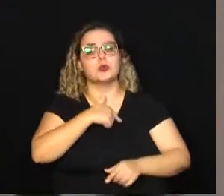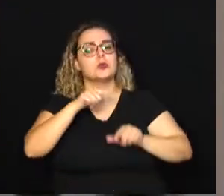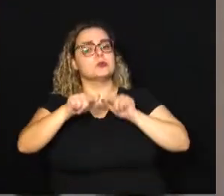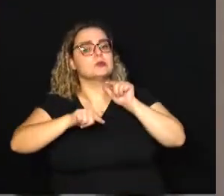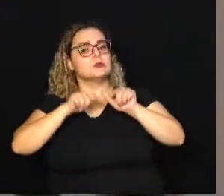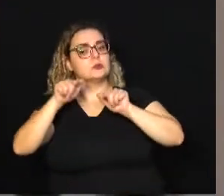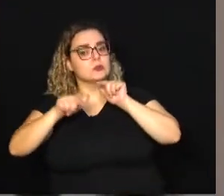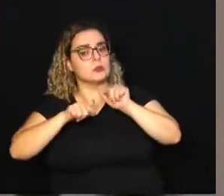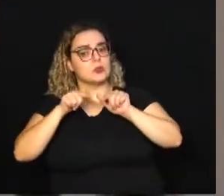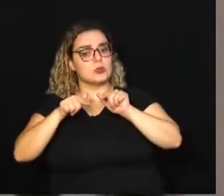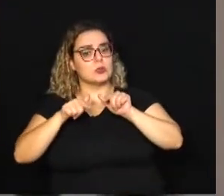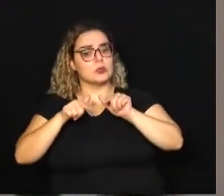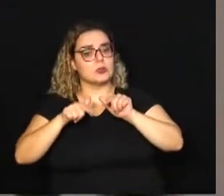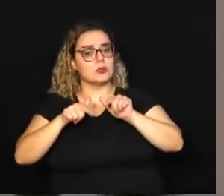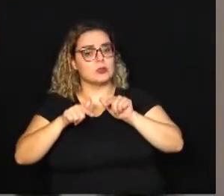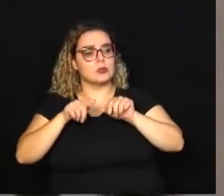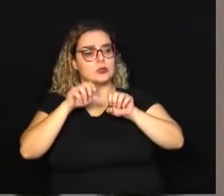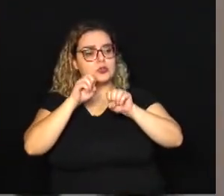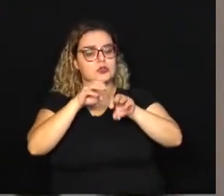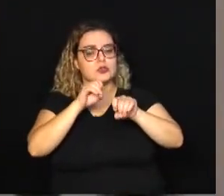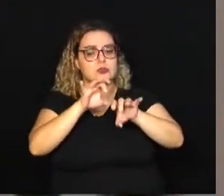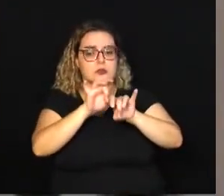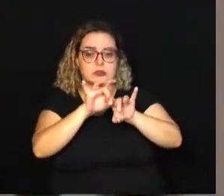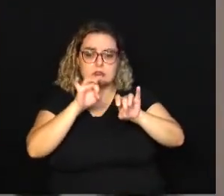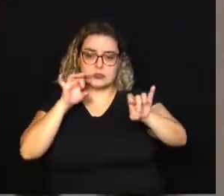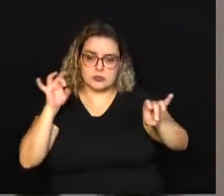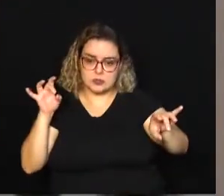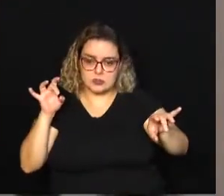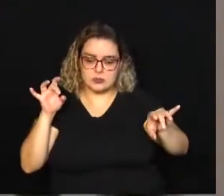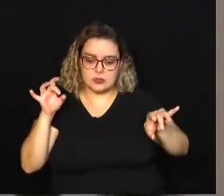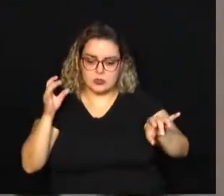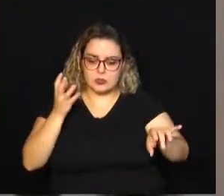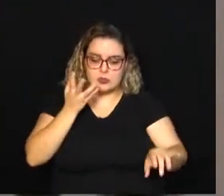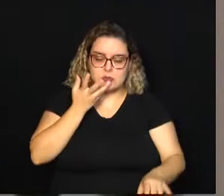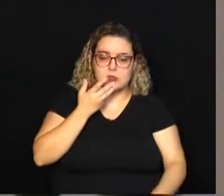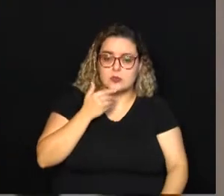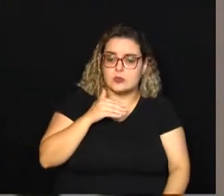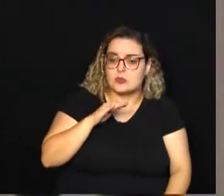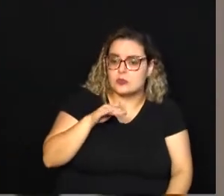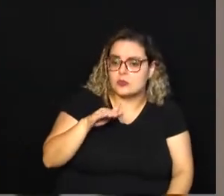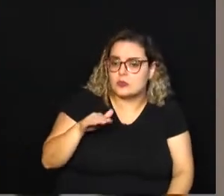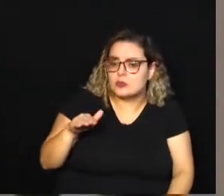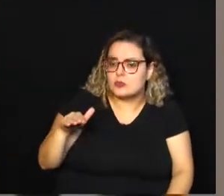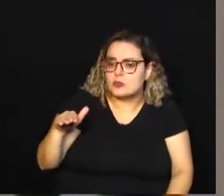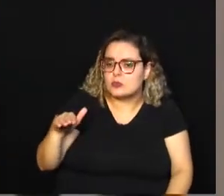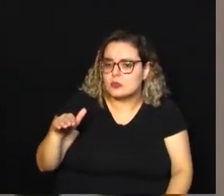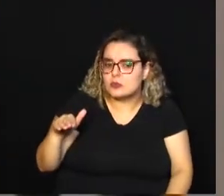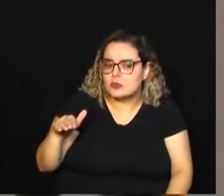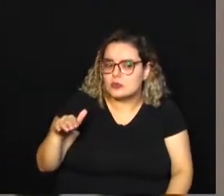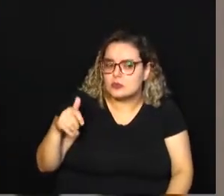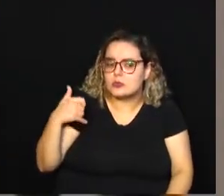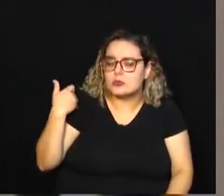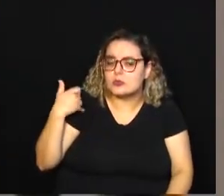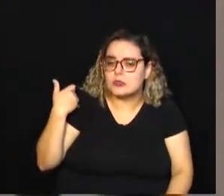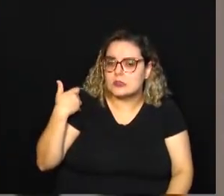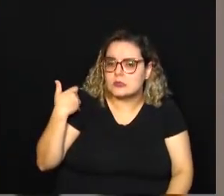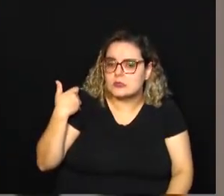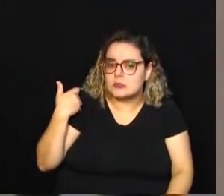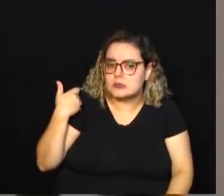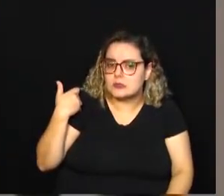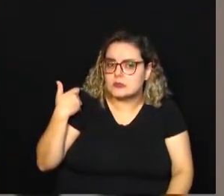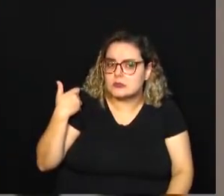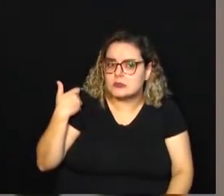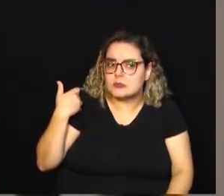em termos de ensino remoto, com crianças dessas idades? Que não é a